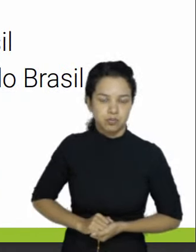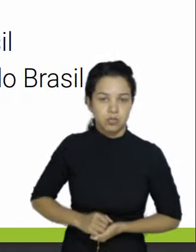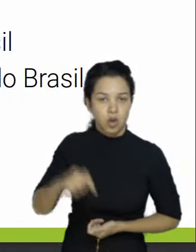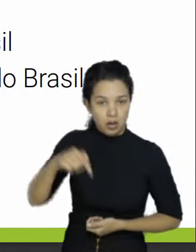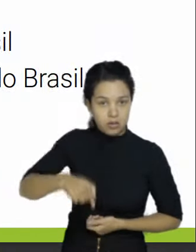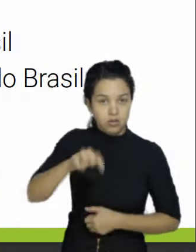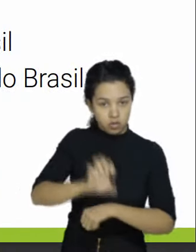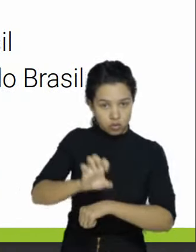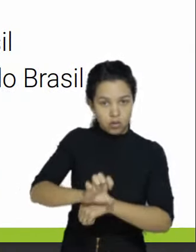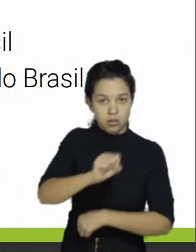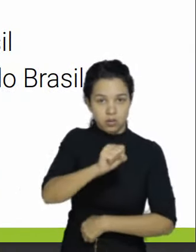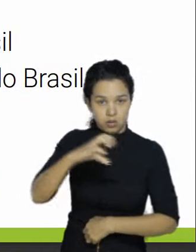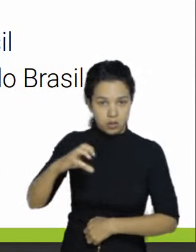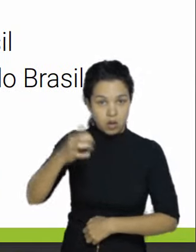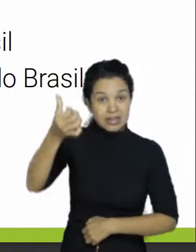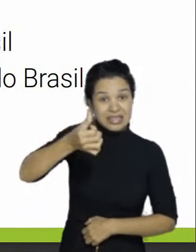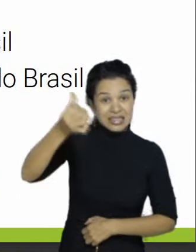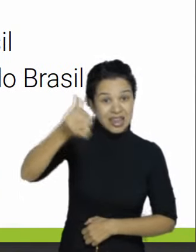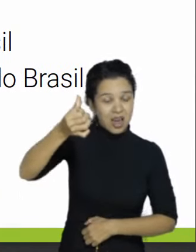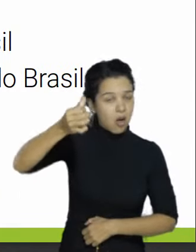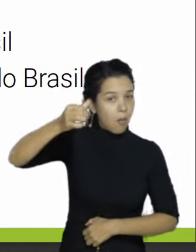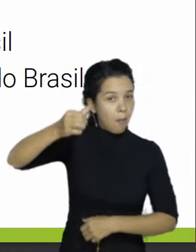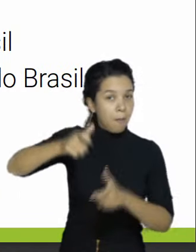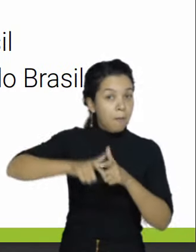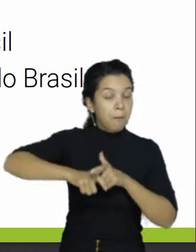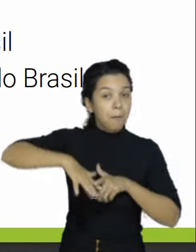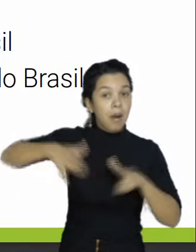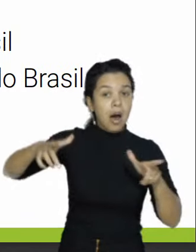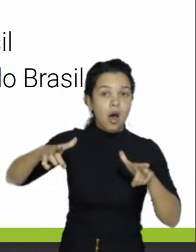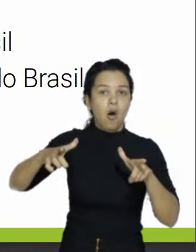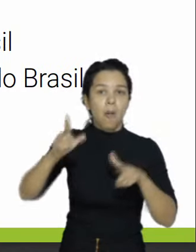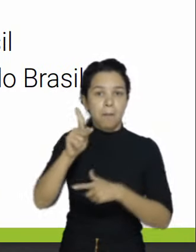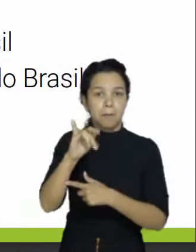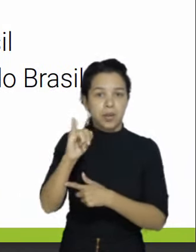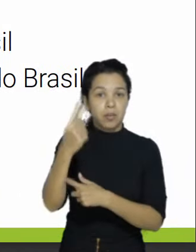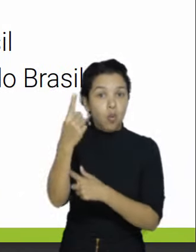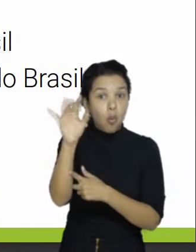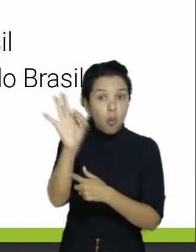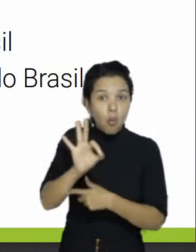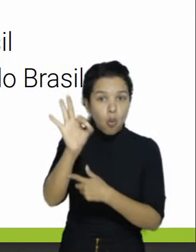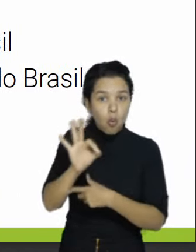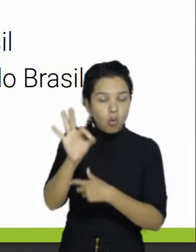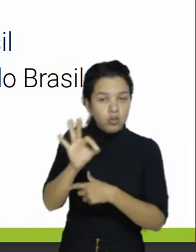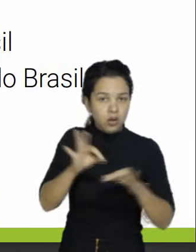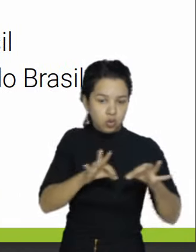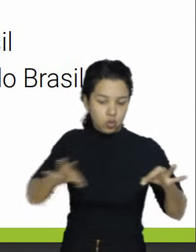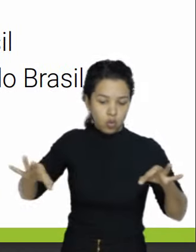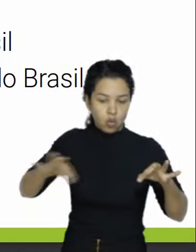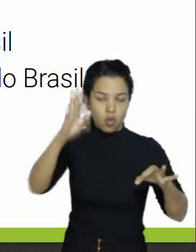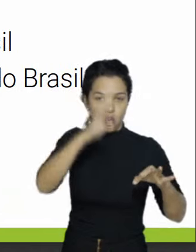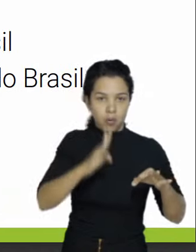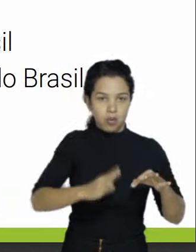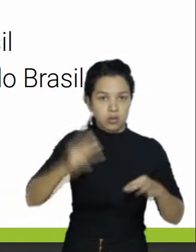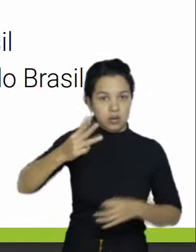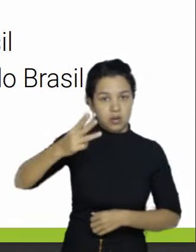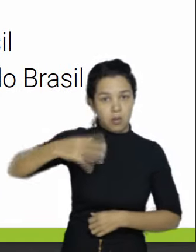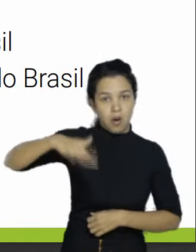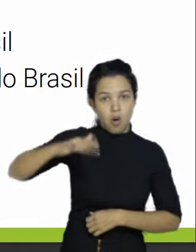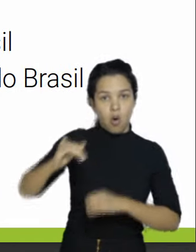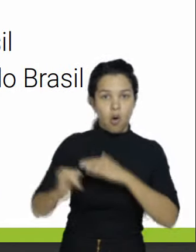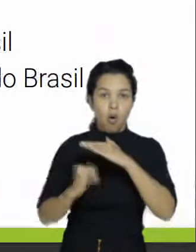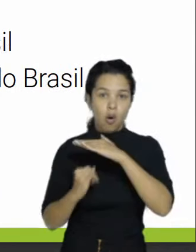o sexto Maior Pib Nós só temos um por cento do território nacional terceira terceiro maior número de indústrias quarto